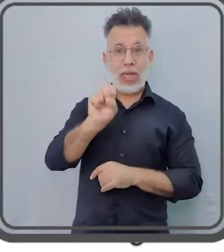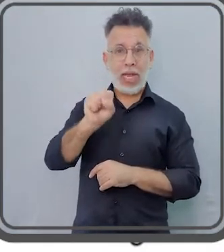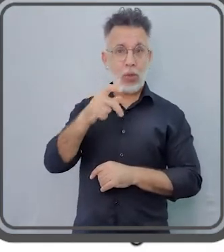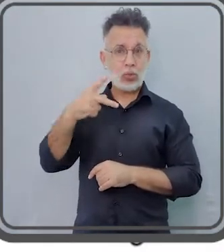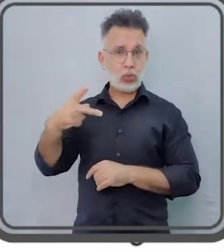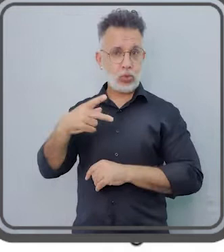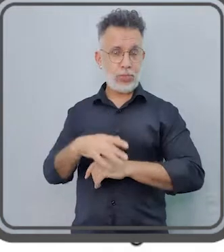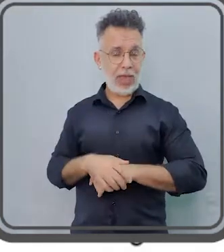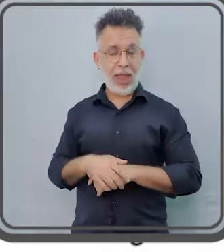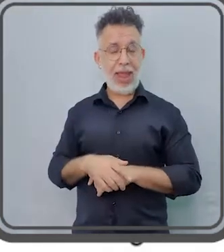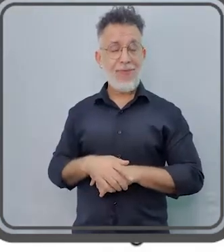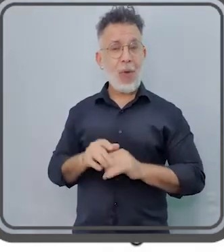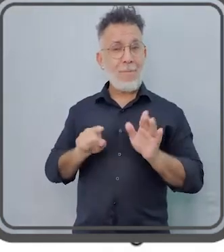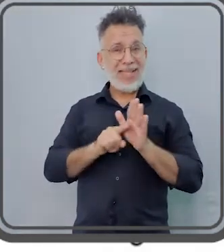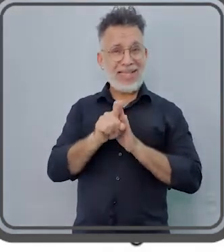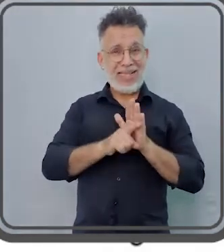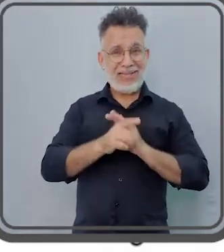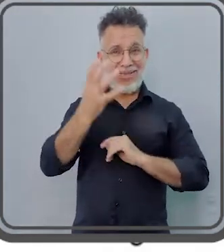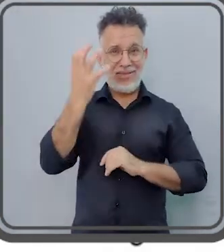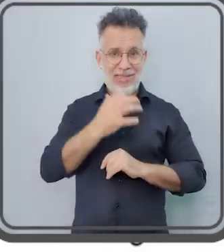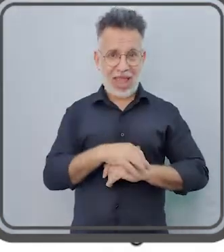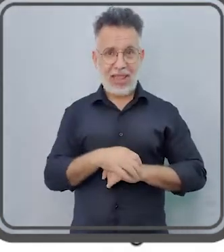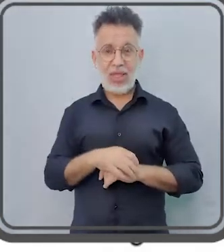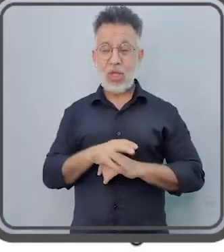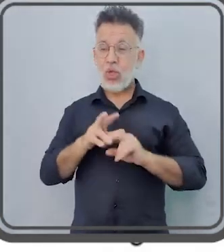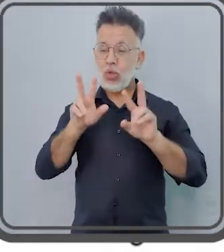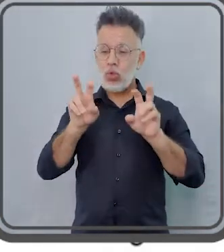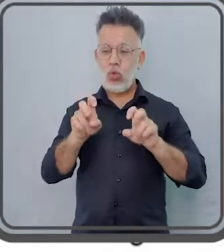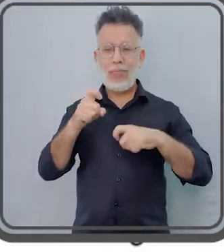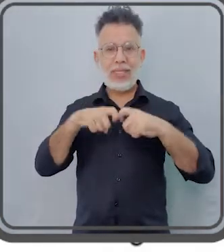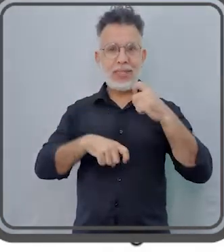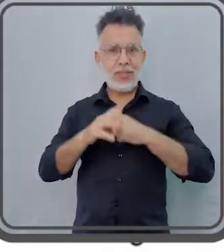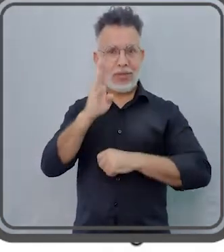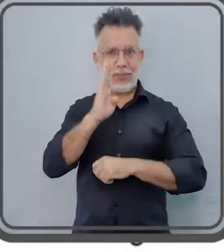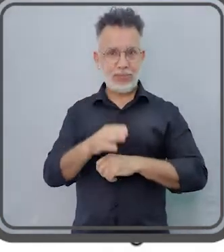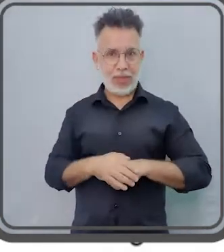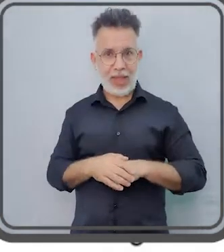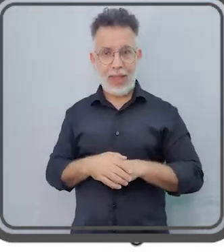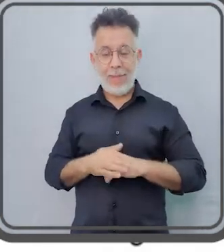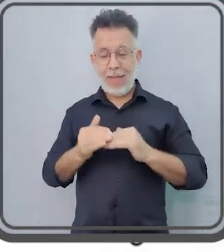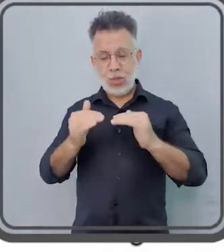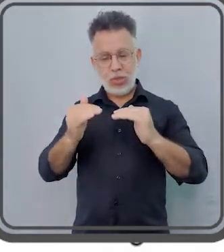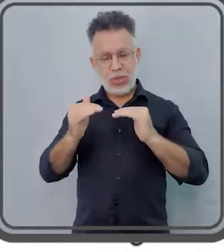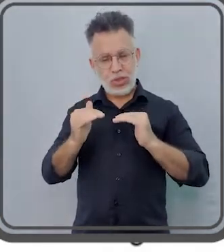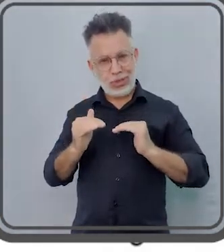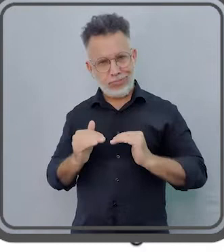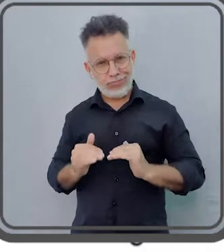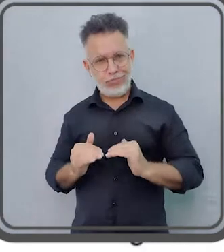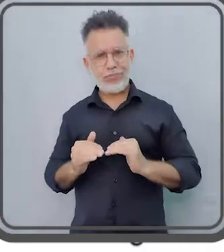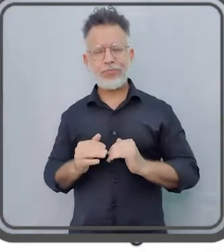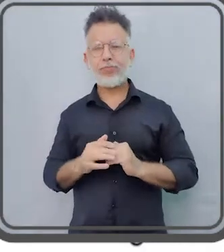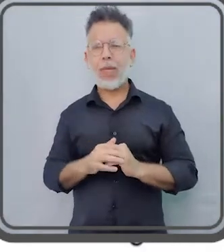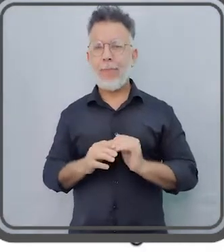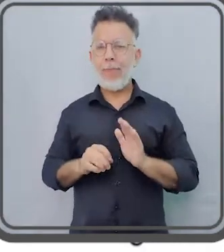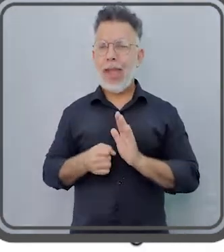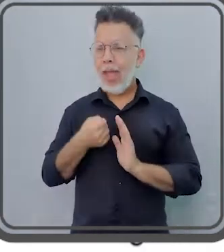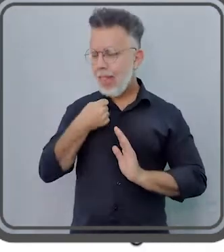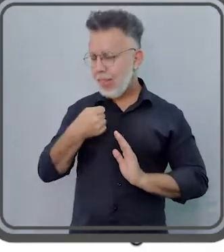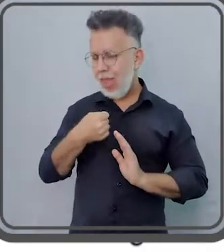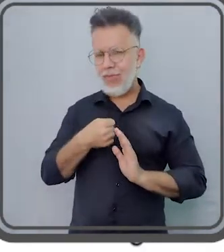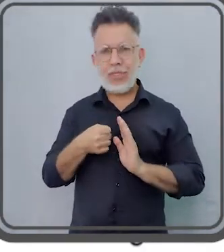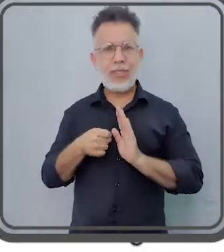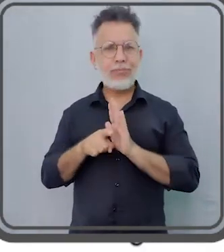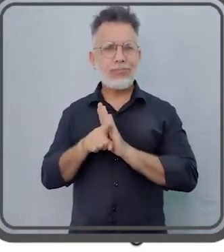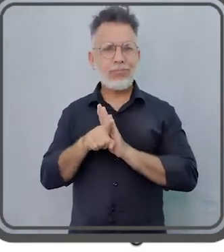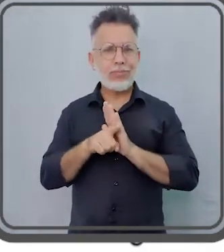sobre sexualidade do brasileiro. Mas quando a gente desce para o micro para entrevistar isso dentro